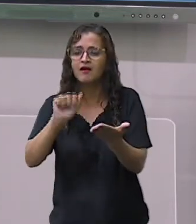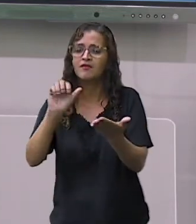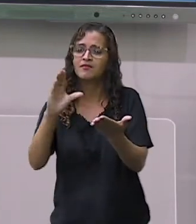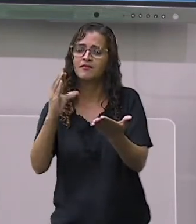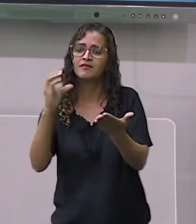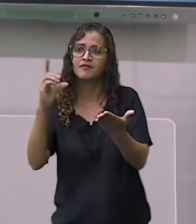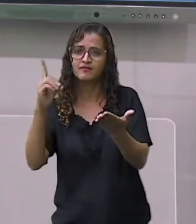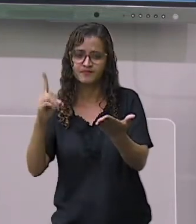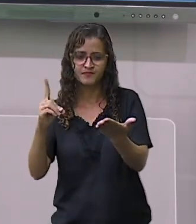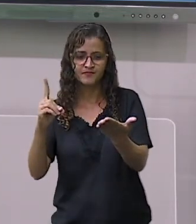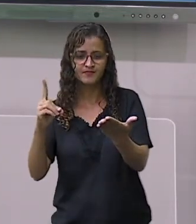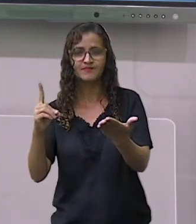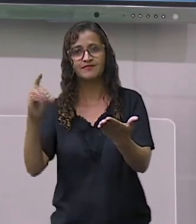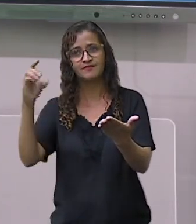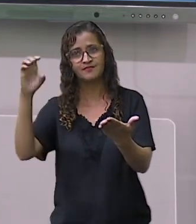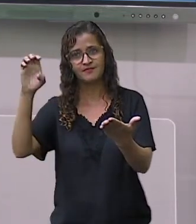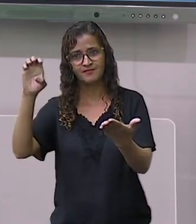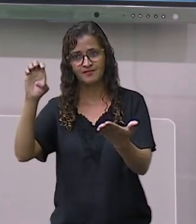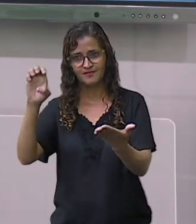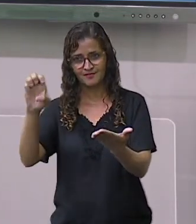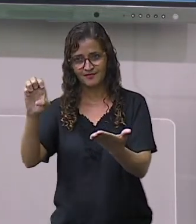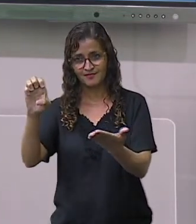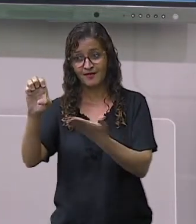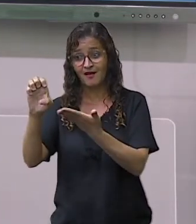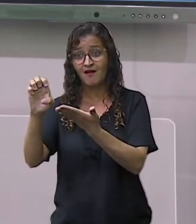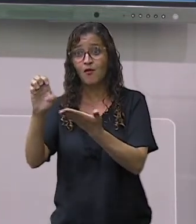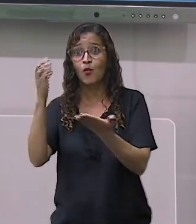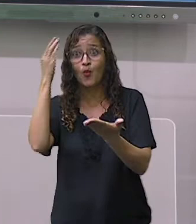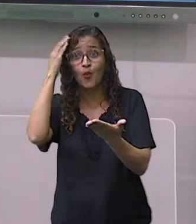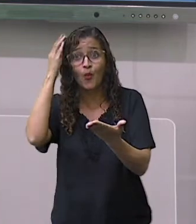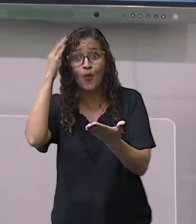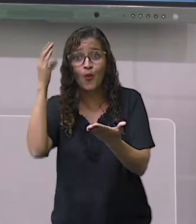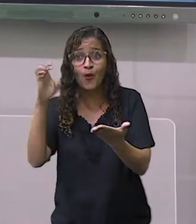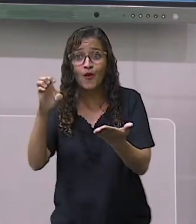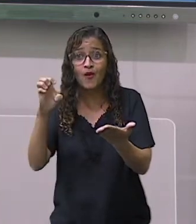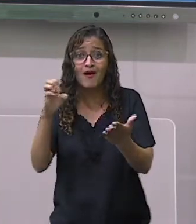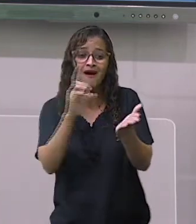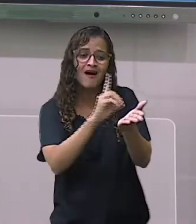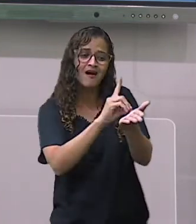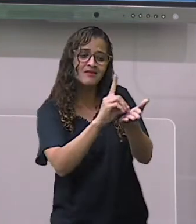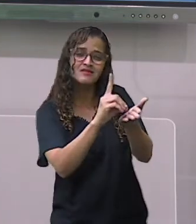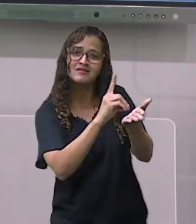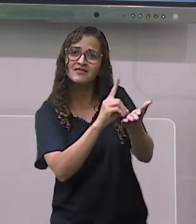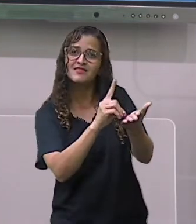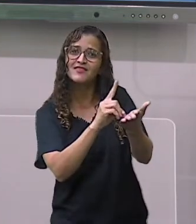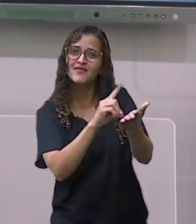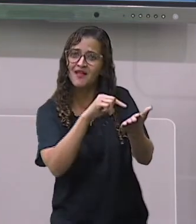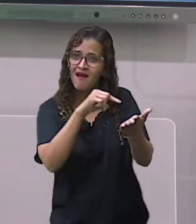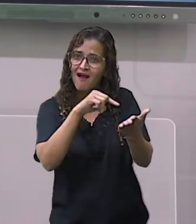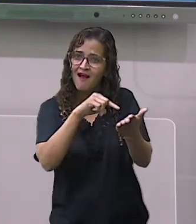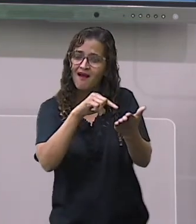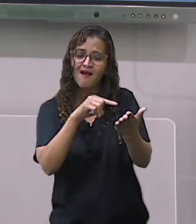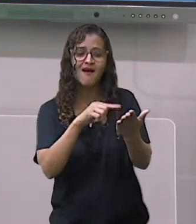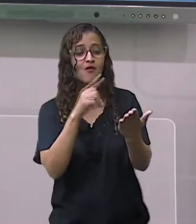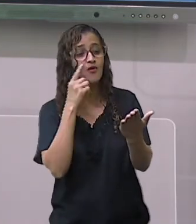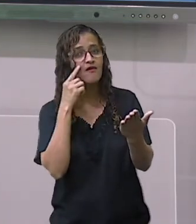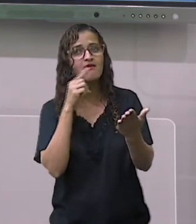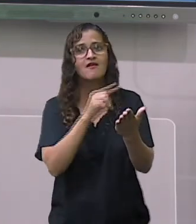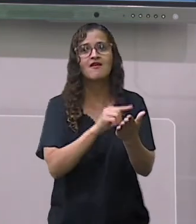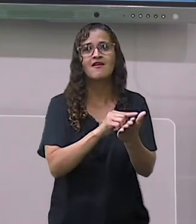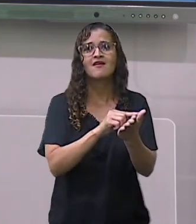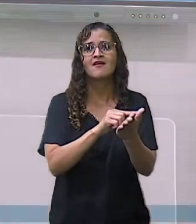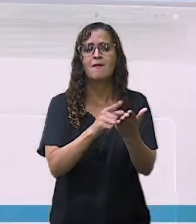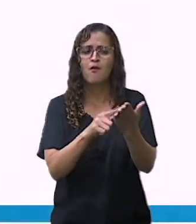B, C, D, E. Então, essa é a sequência. Então, nós temos aí